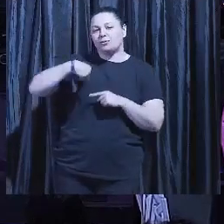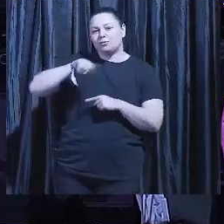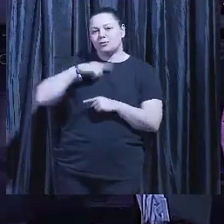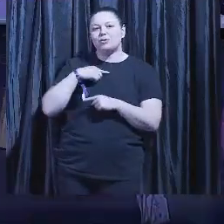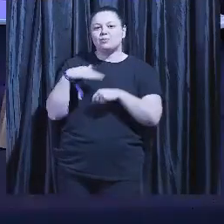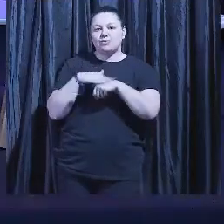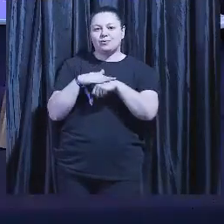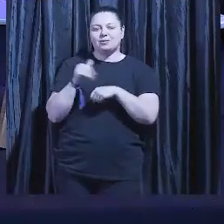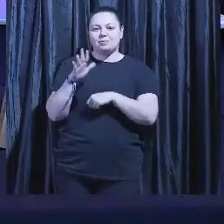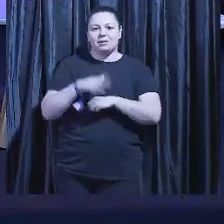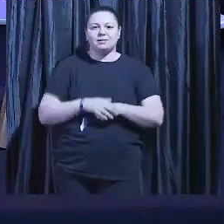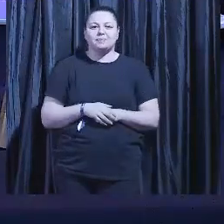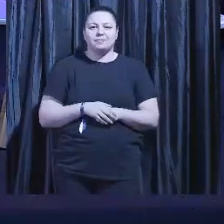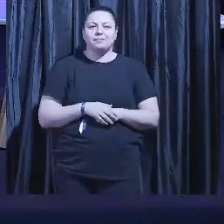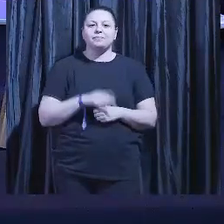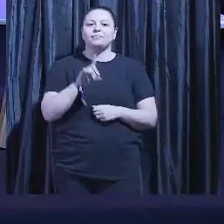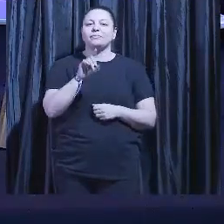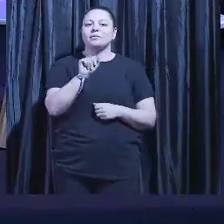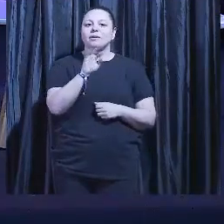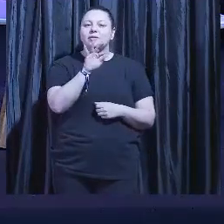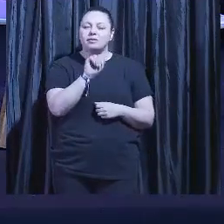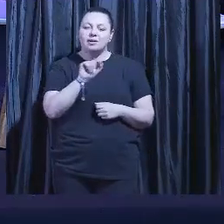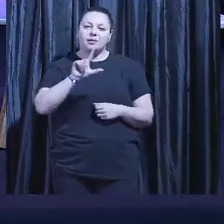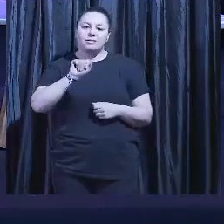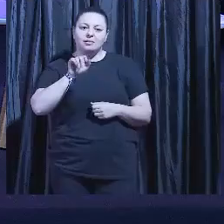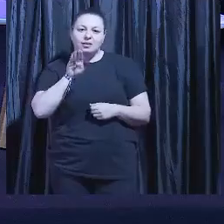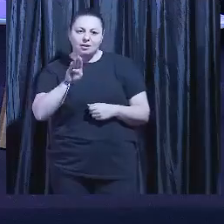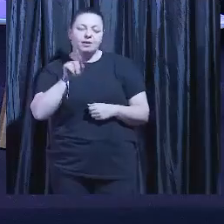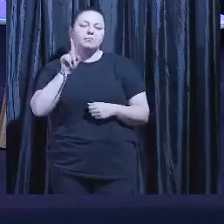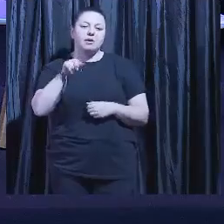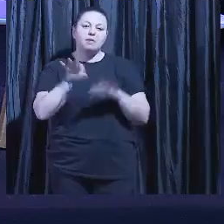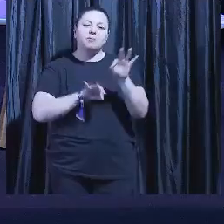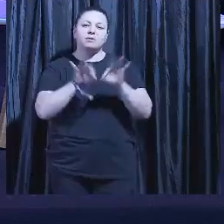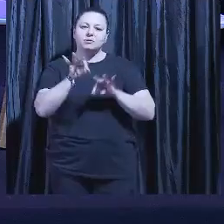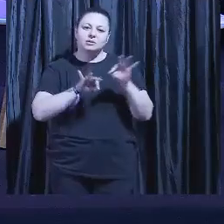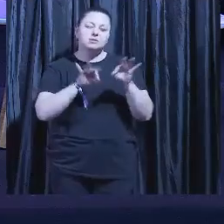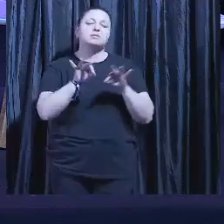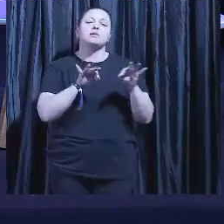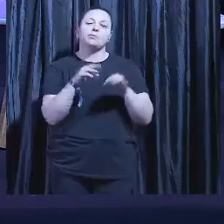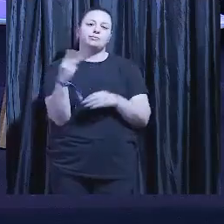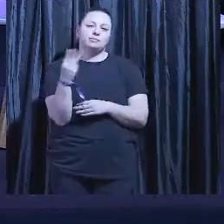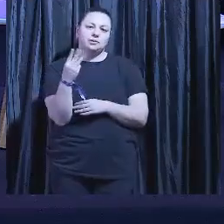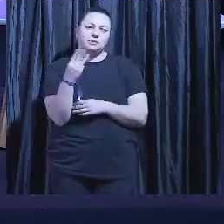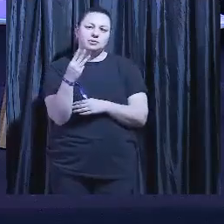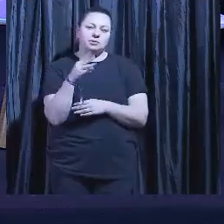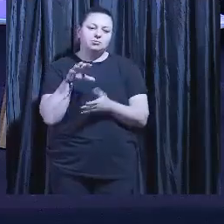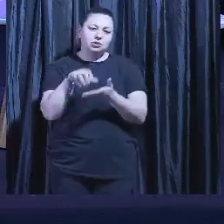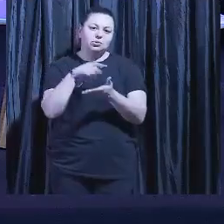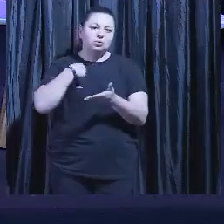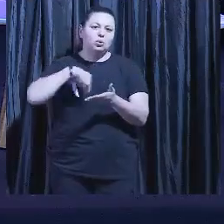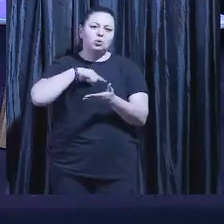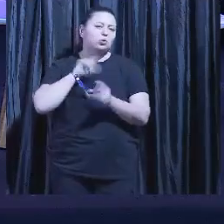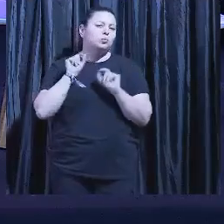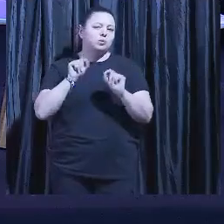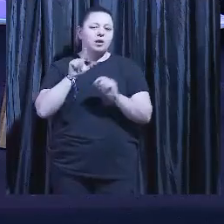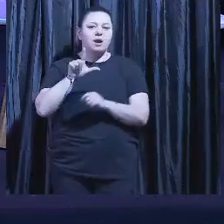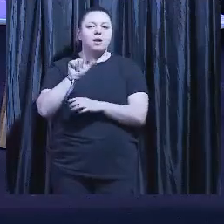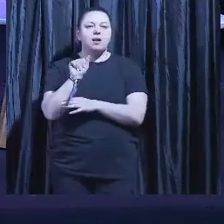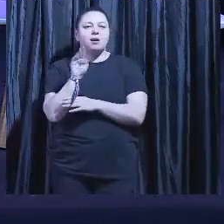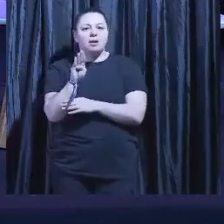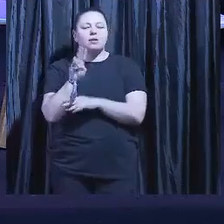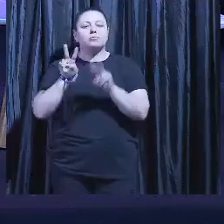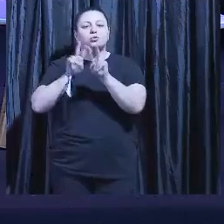Claro. O Data Lab é uma organização do terceiro setor e a gente é um laboratório de dados. A gente